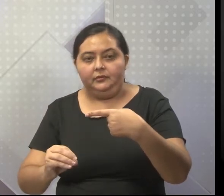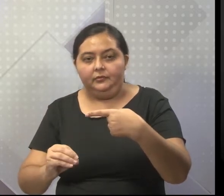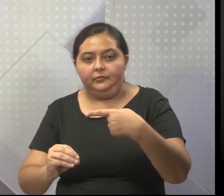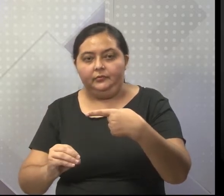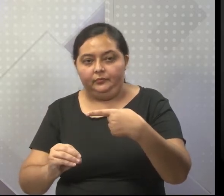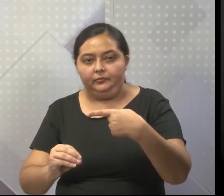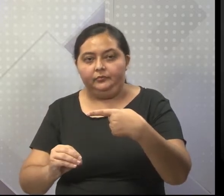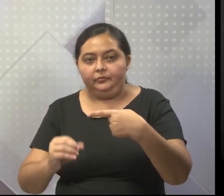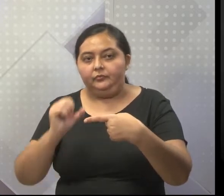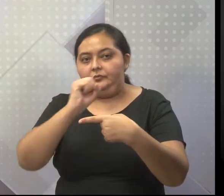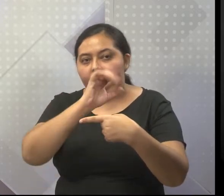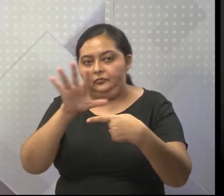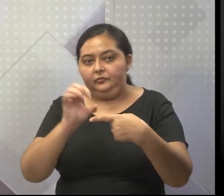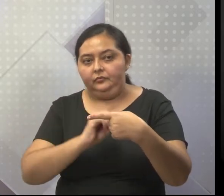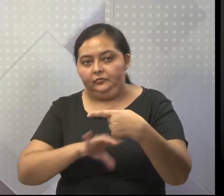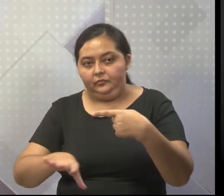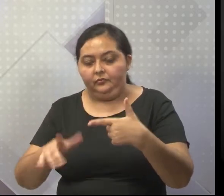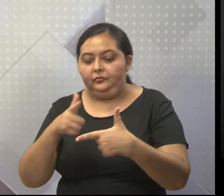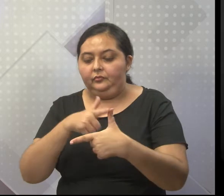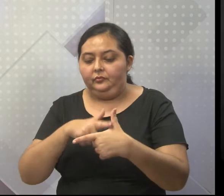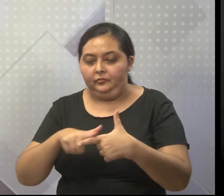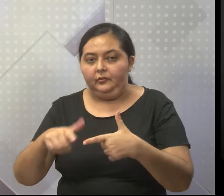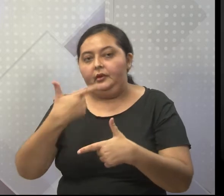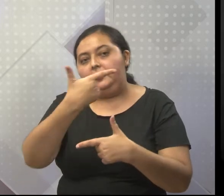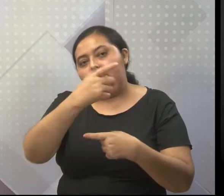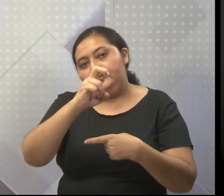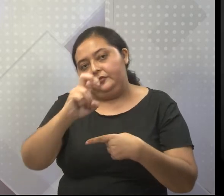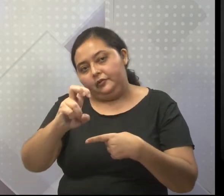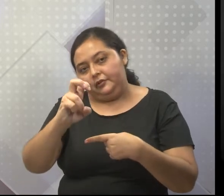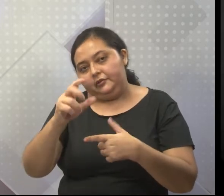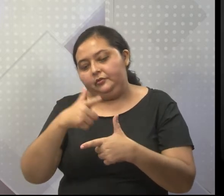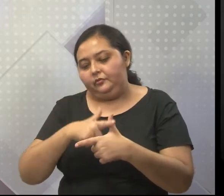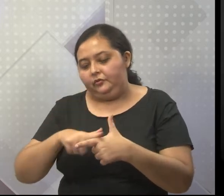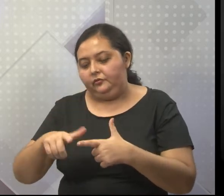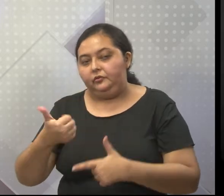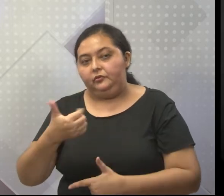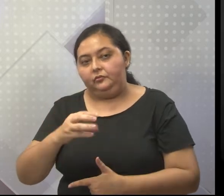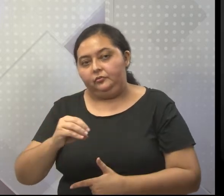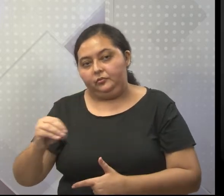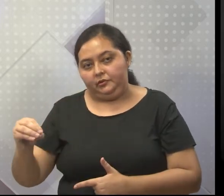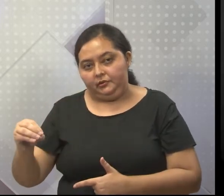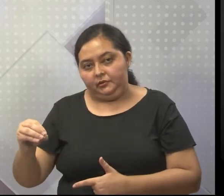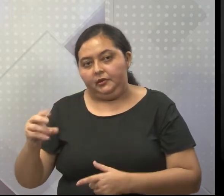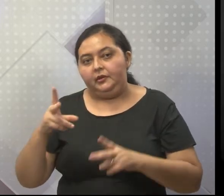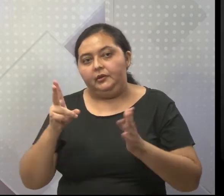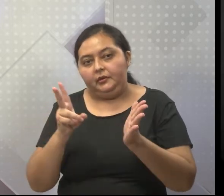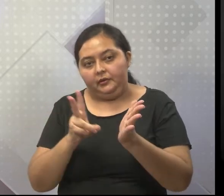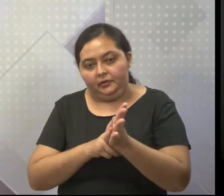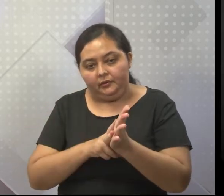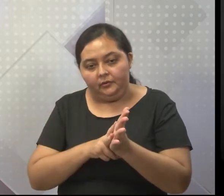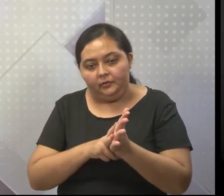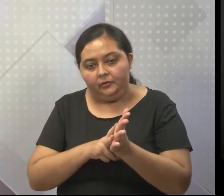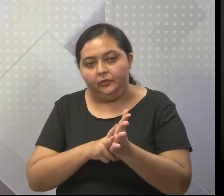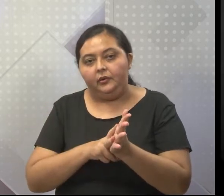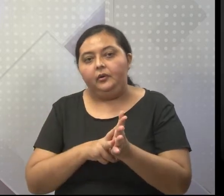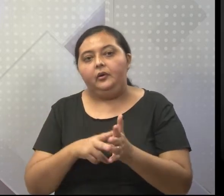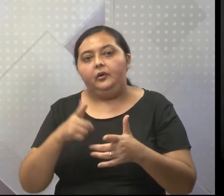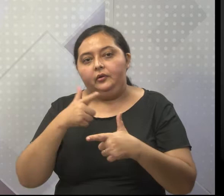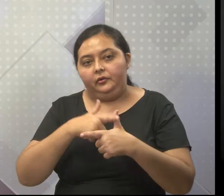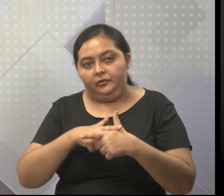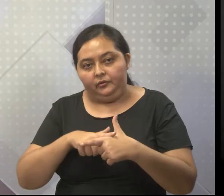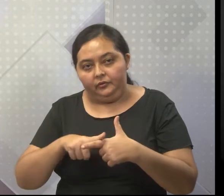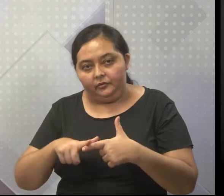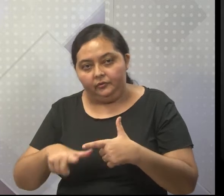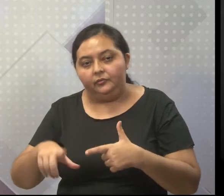uma fração, uma divisão de 25 dividido por 100, que é igual, ou seja, toda a divisão eu